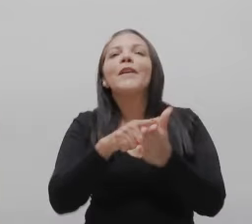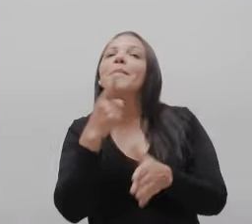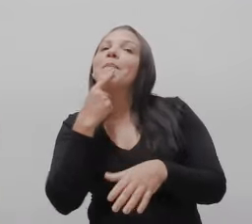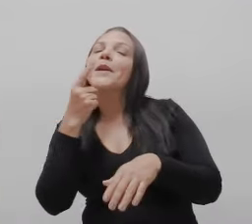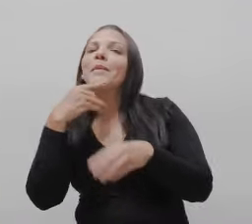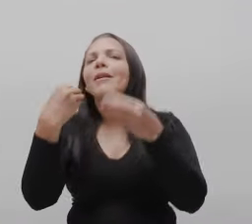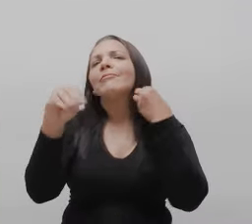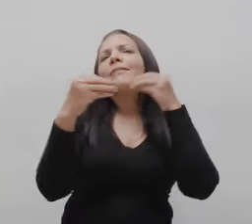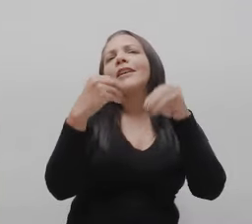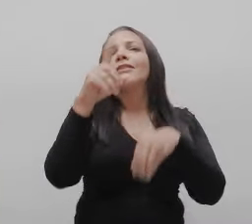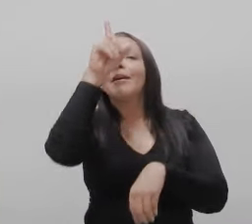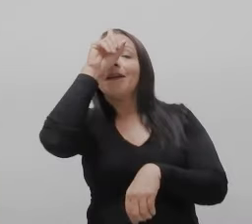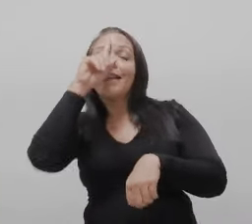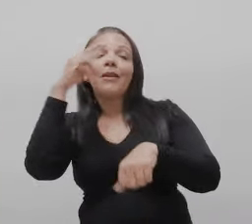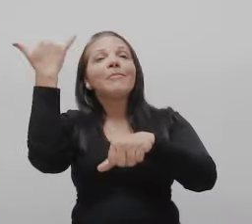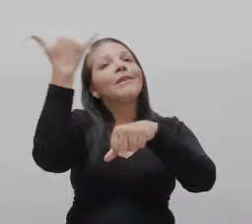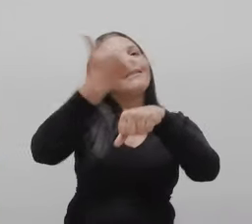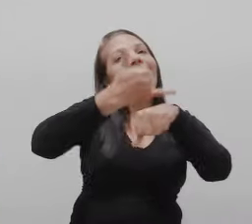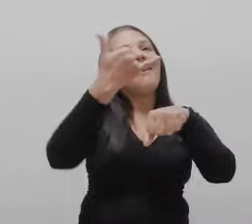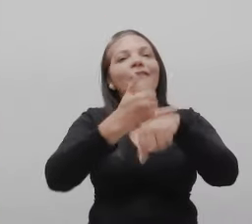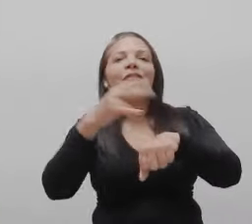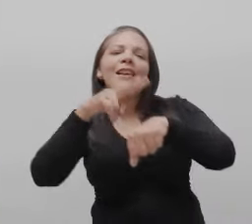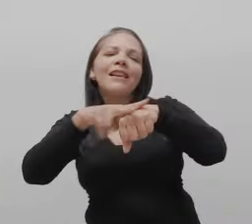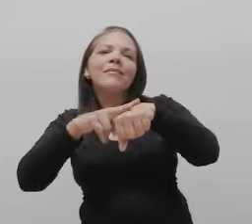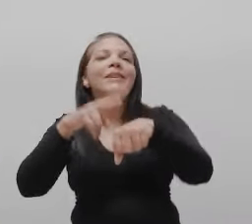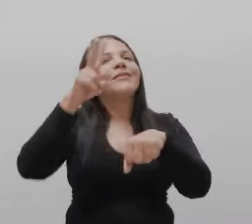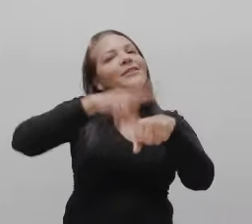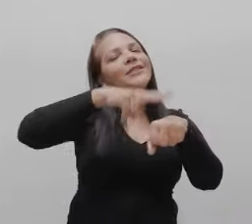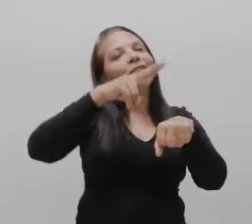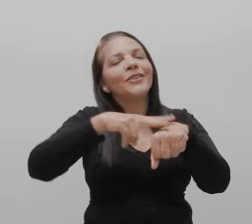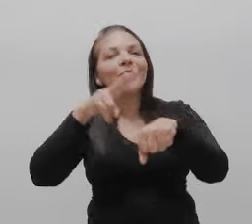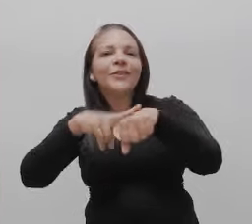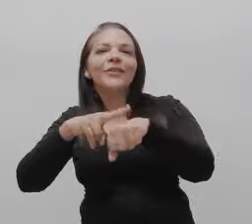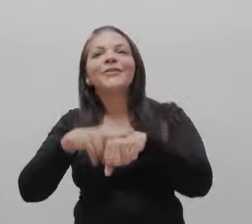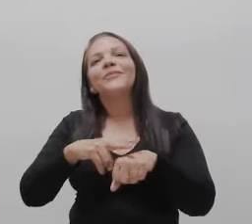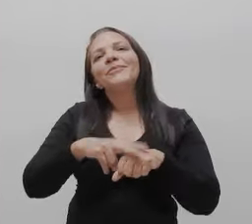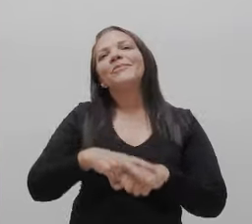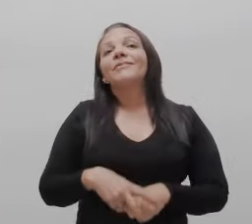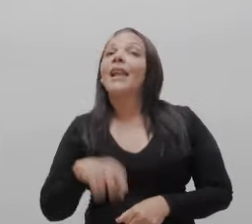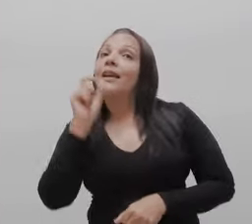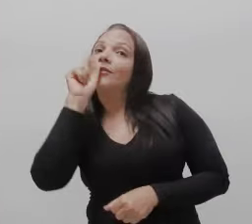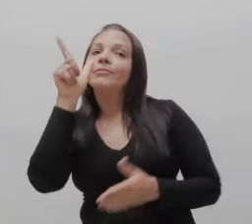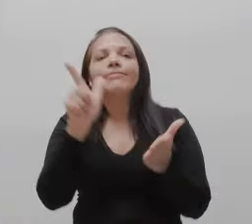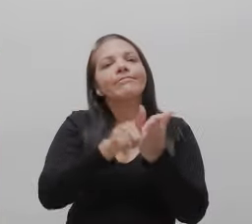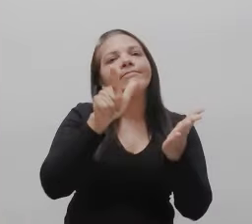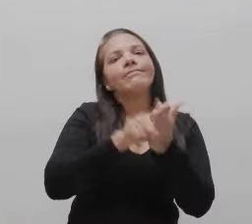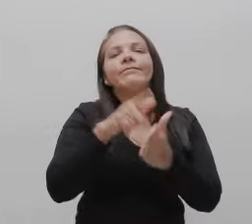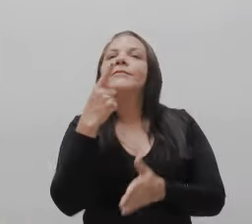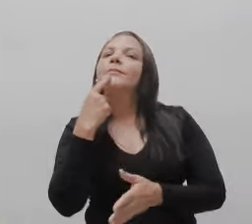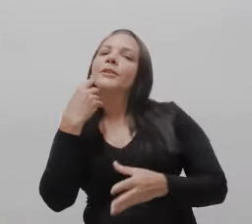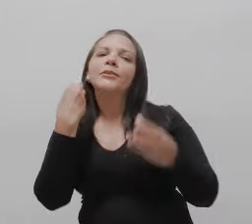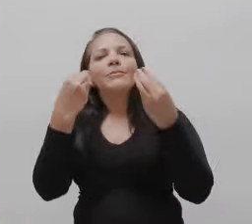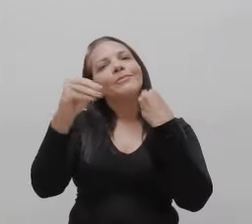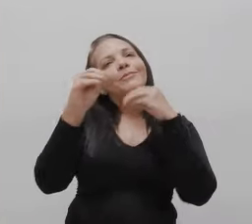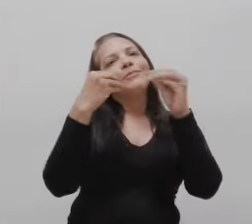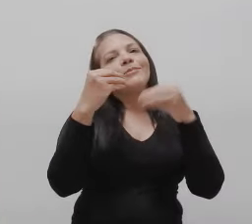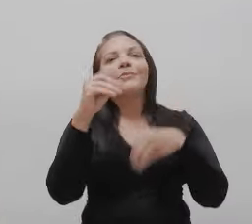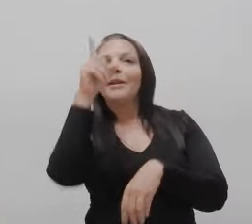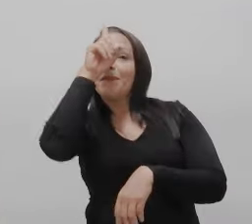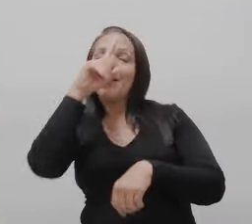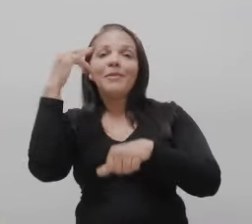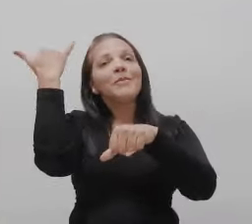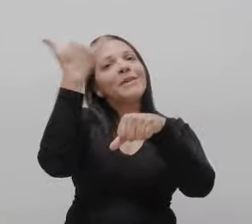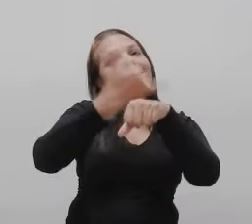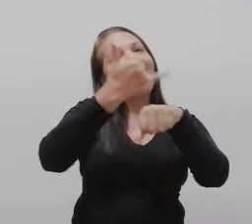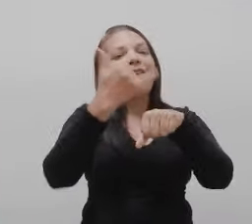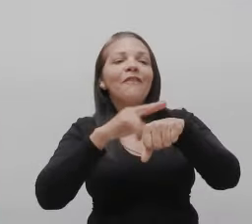Azul para o papel, vermelho para o plástico, amarelo para o metal, verde para o vidro. Azul para o papel, vermelho